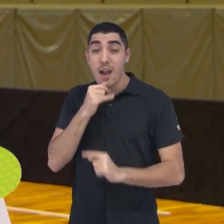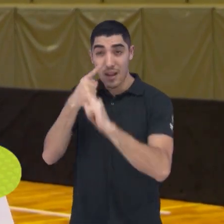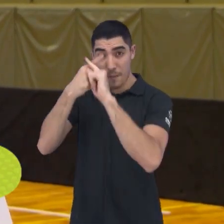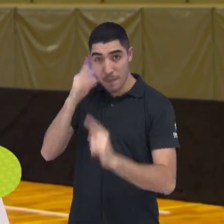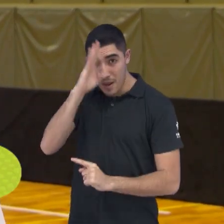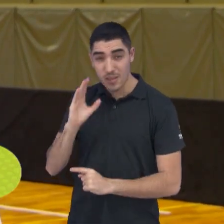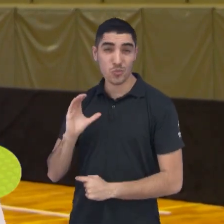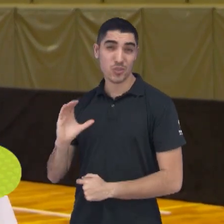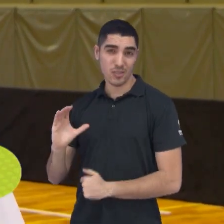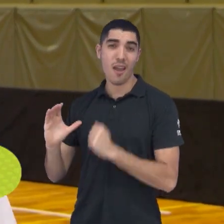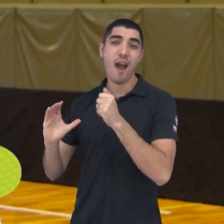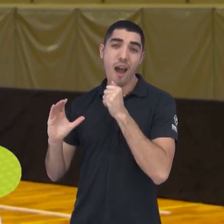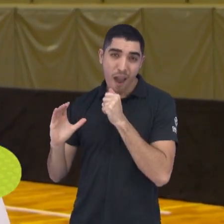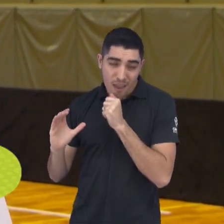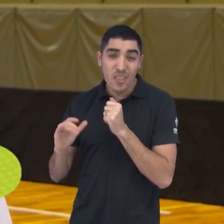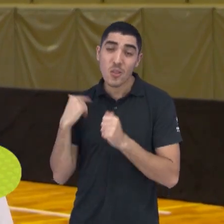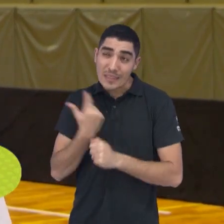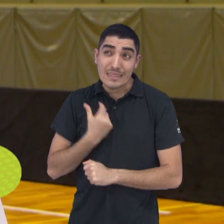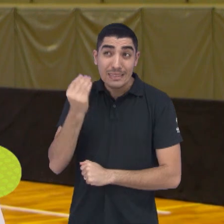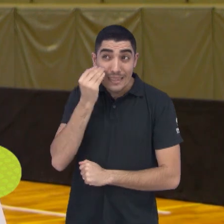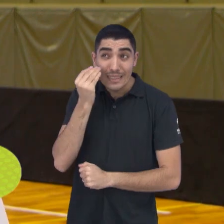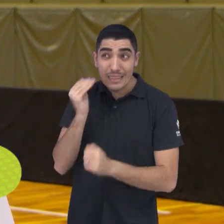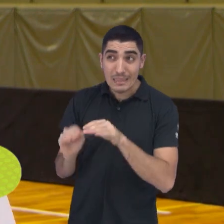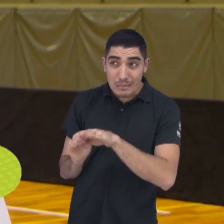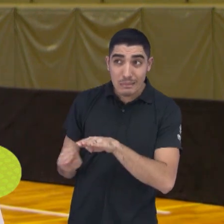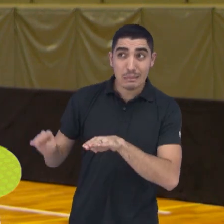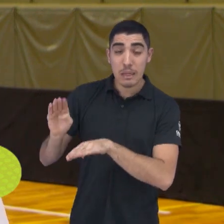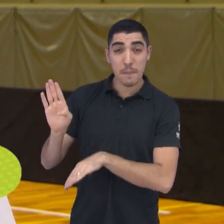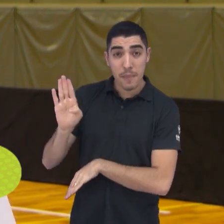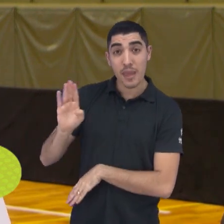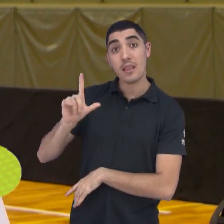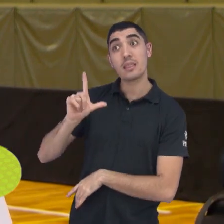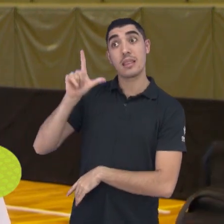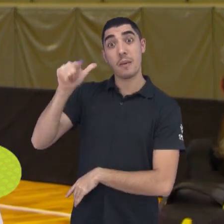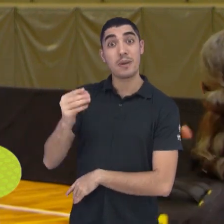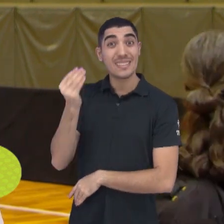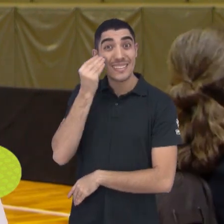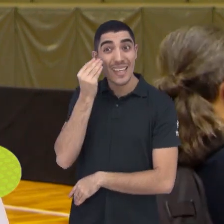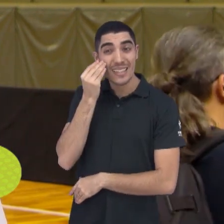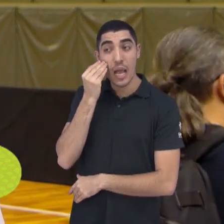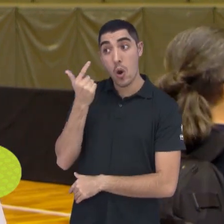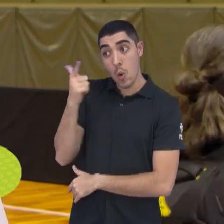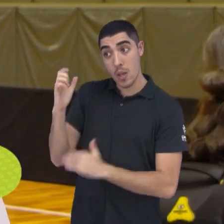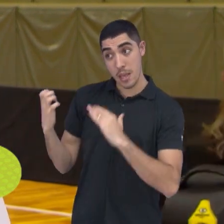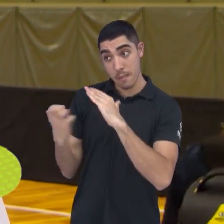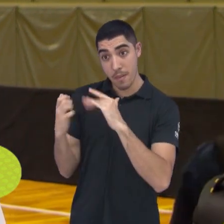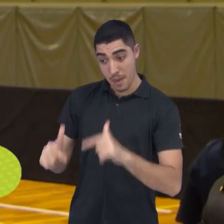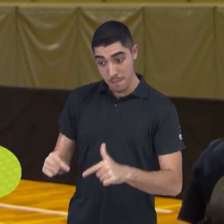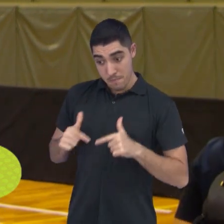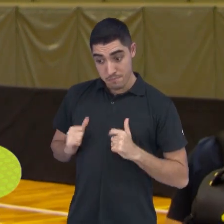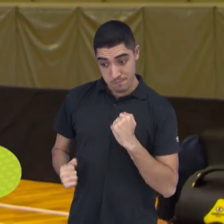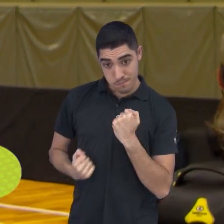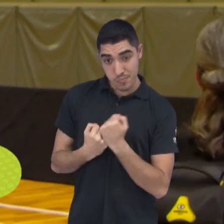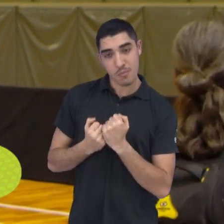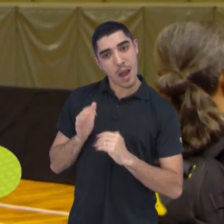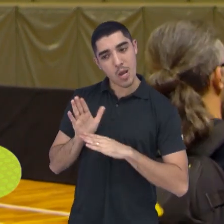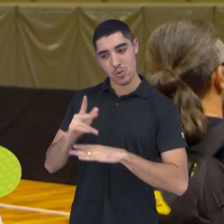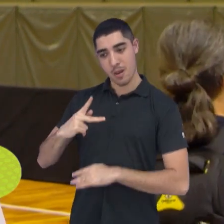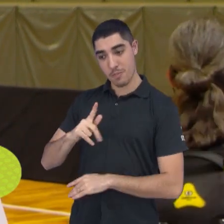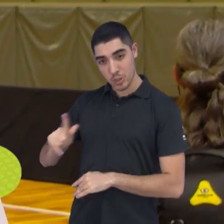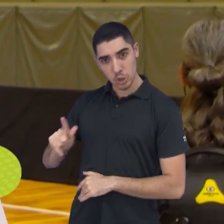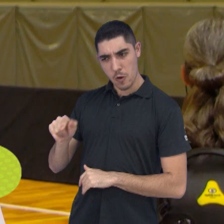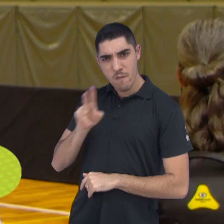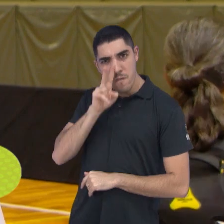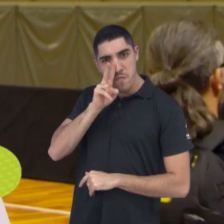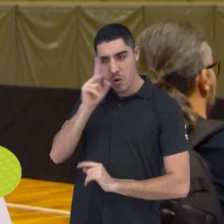né? Tentar alcançar um acesso aí para a Série B. Quem sabe a gente consiga algum patrocinador forte para a gente crescer Praia Grande e levar o nome de Praia